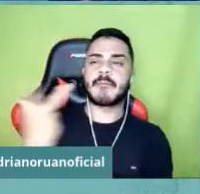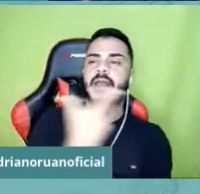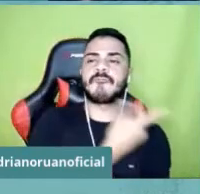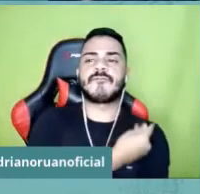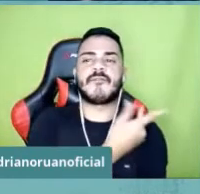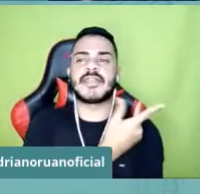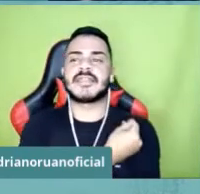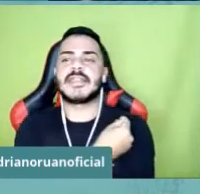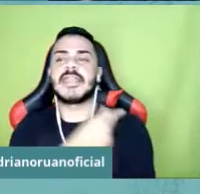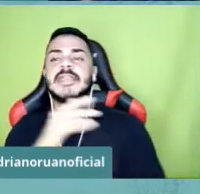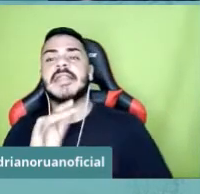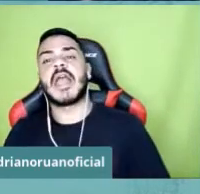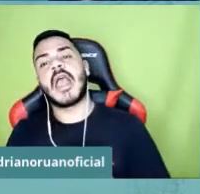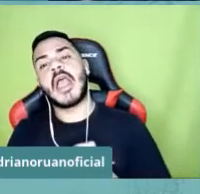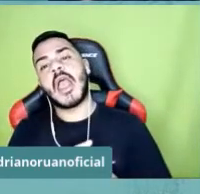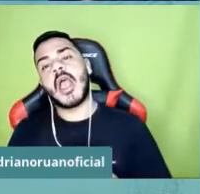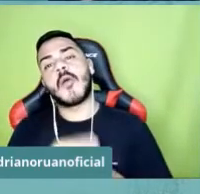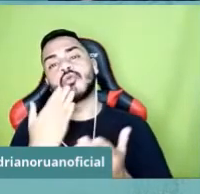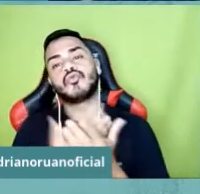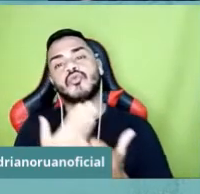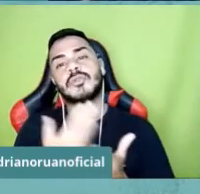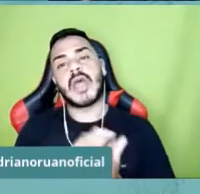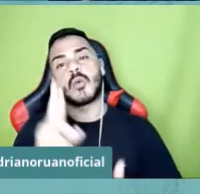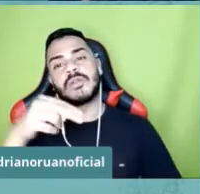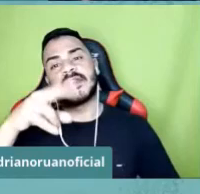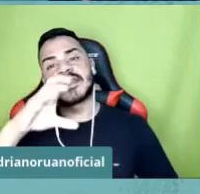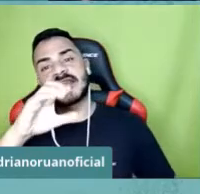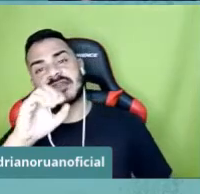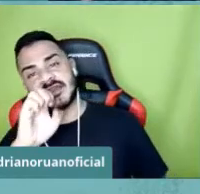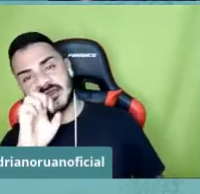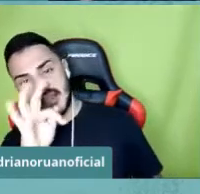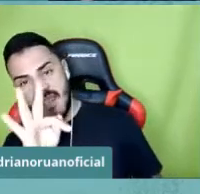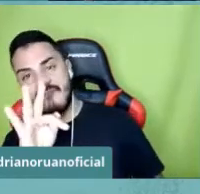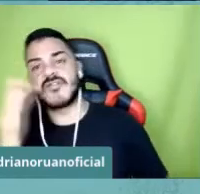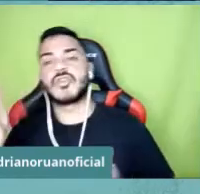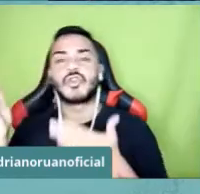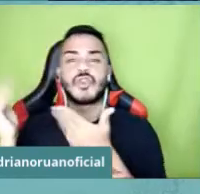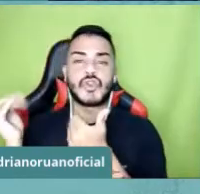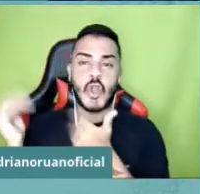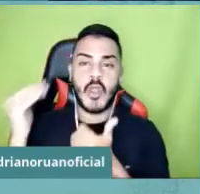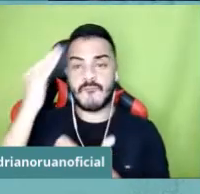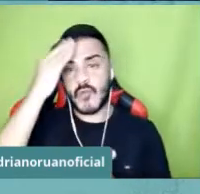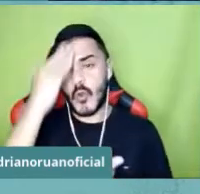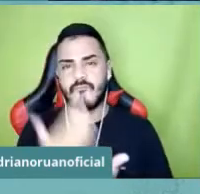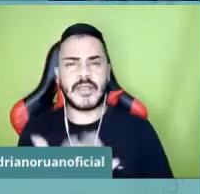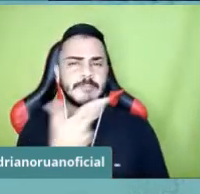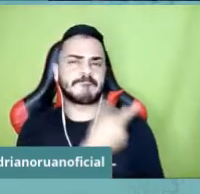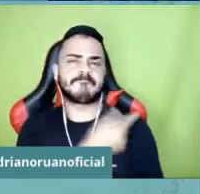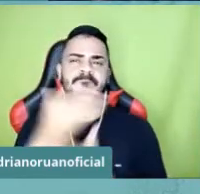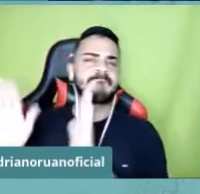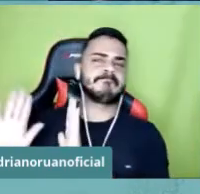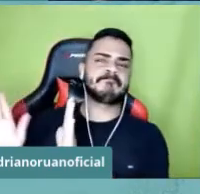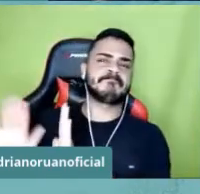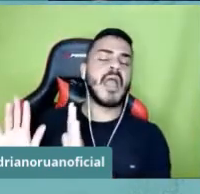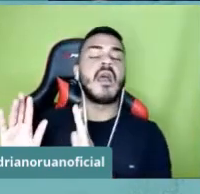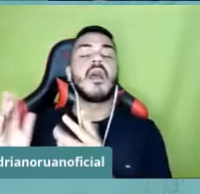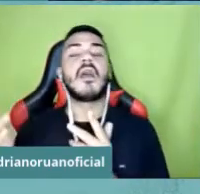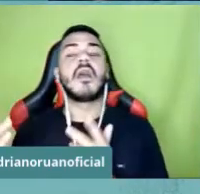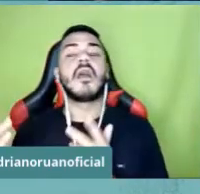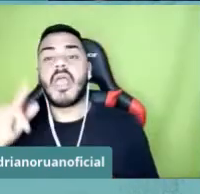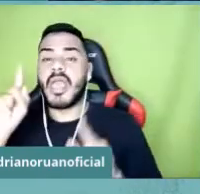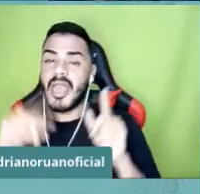um estudo da Unicef mostrando que jovens confiam pouco em vacinas, então, assim, uma situação